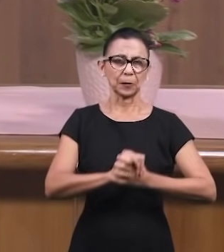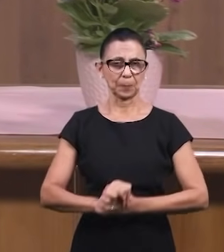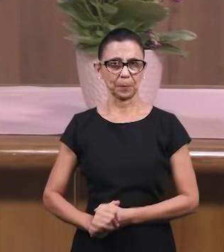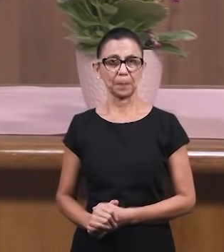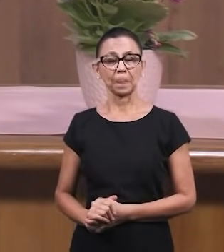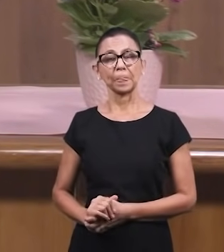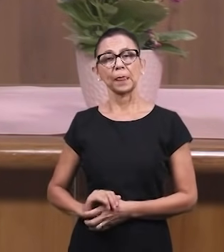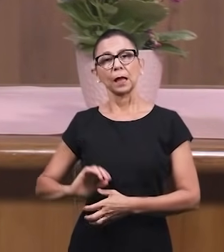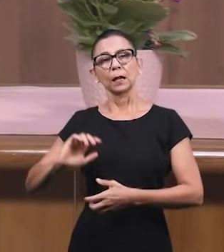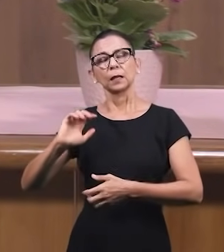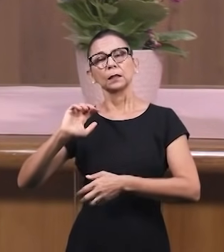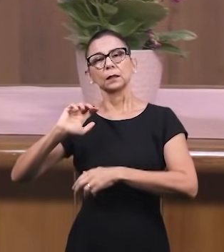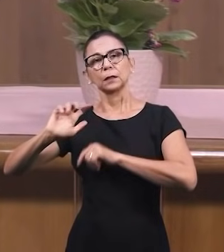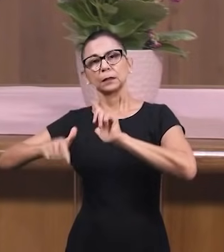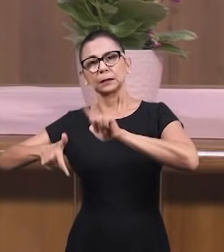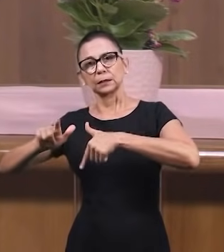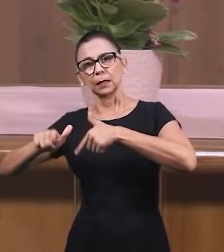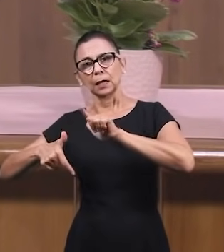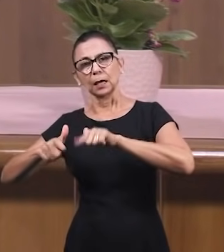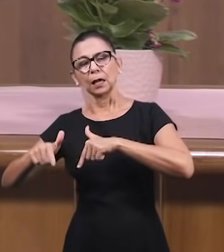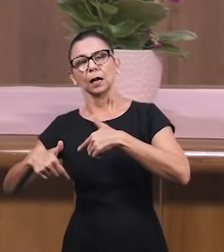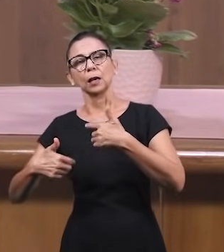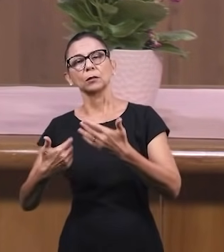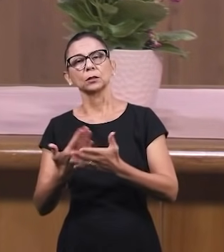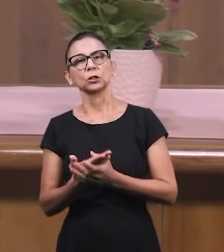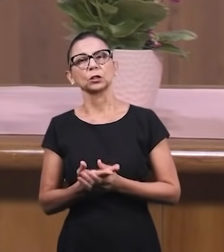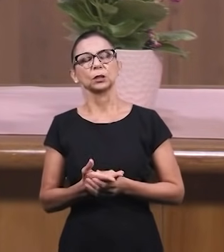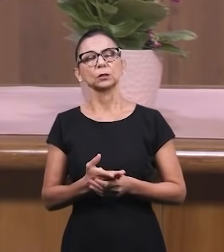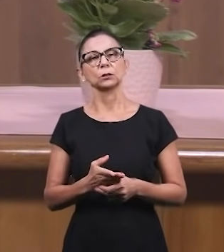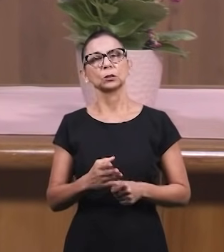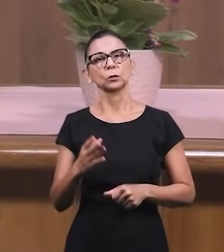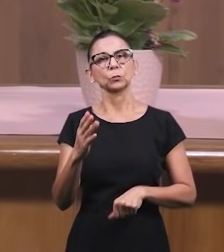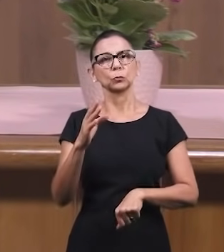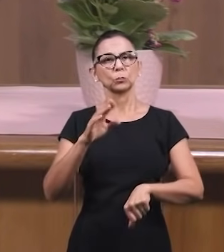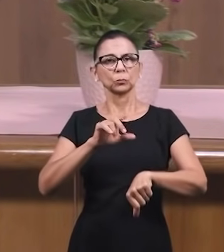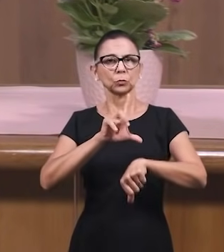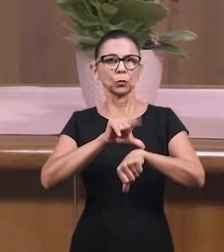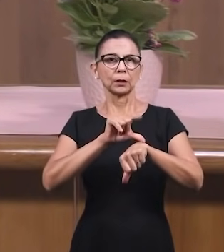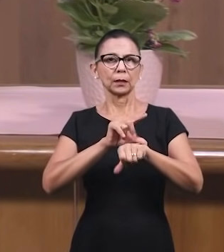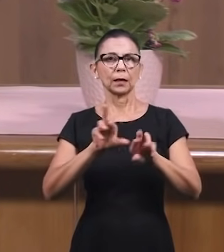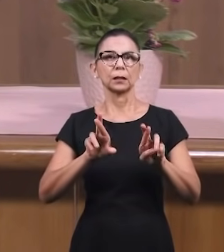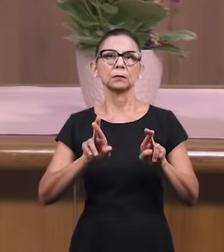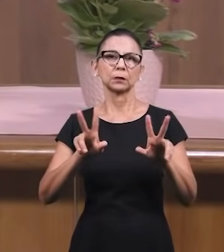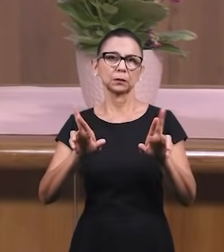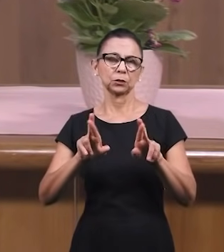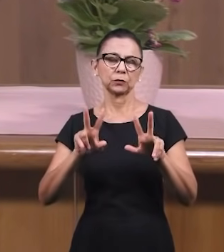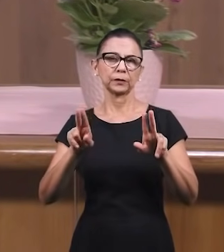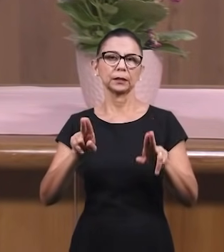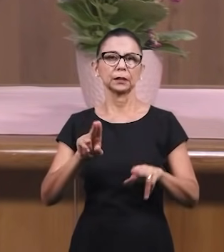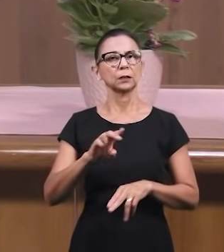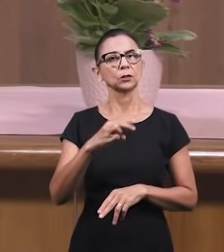tempos de 3 em 3 horas, de 6 às 3, de 3 às 9, de